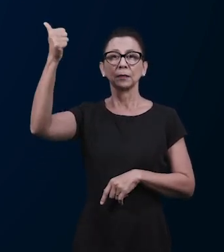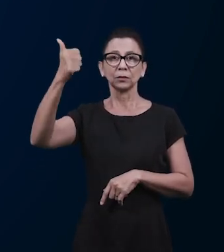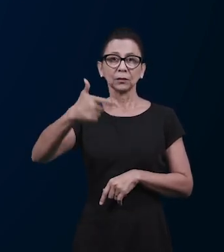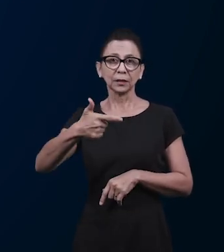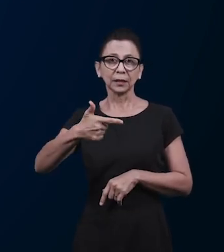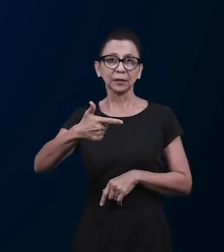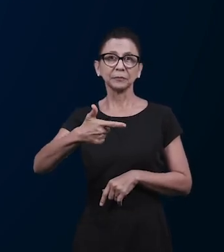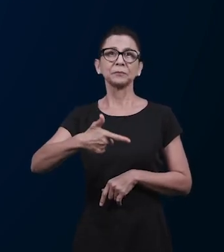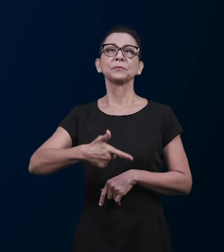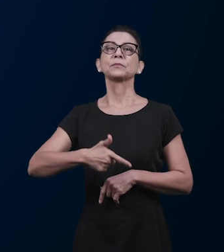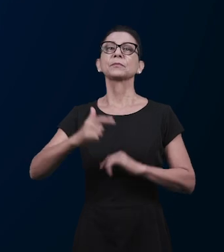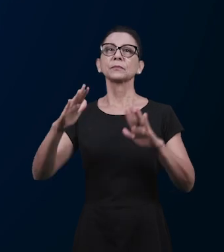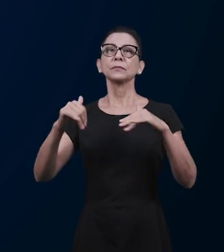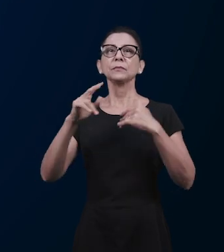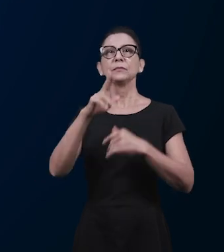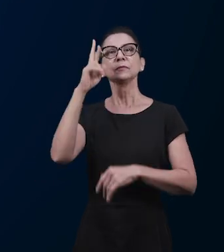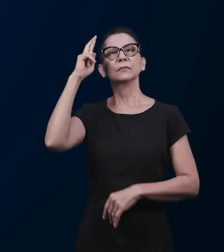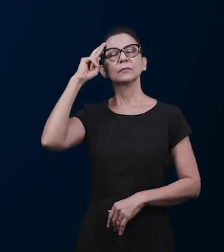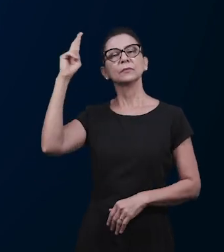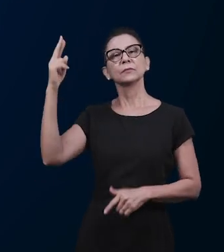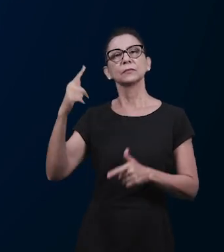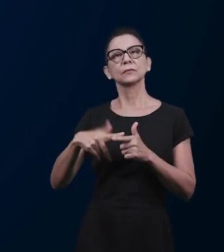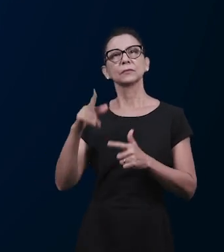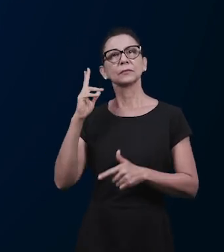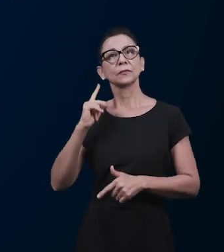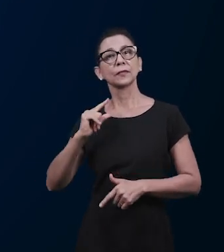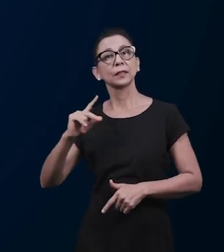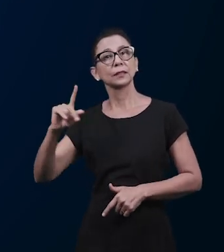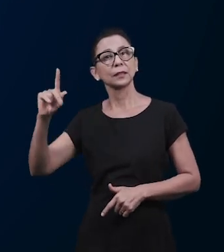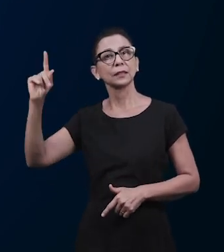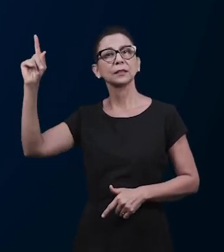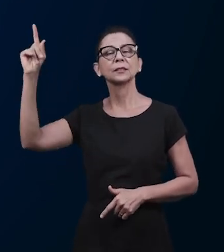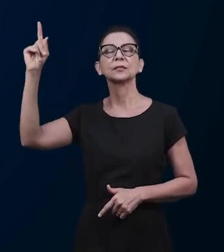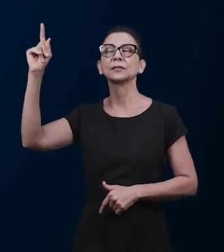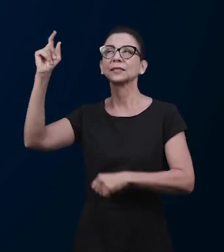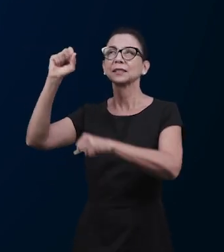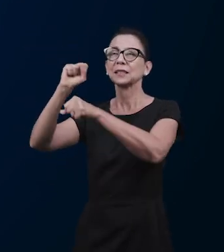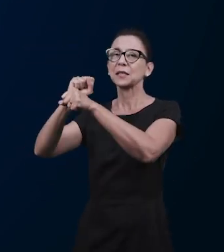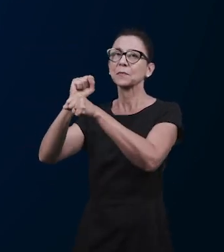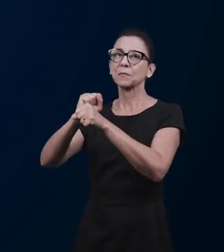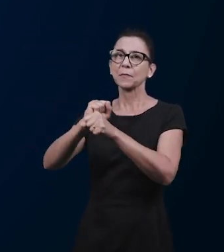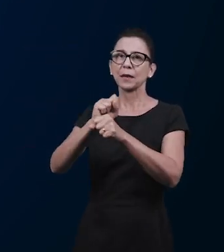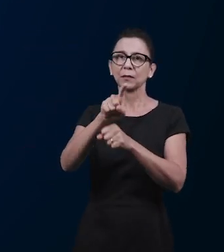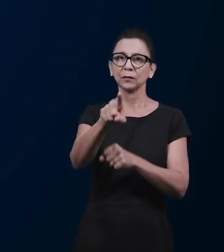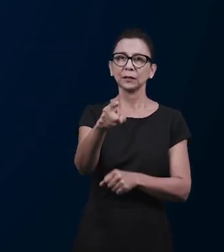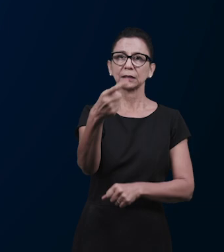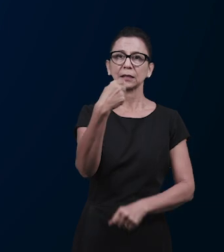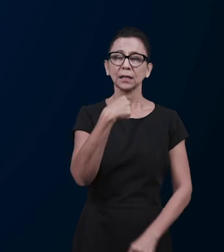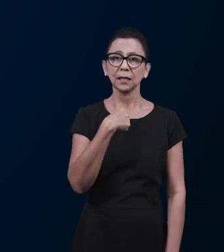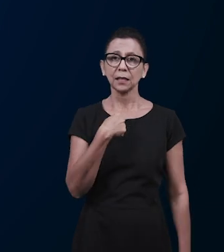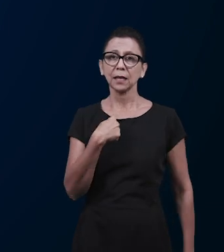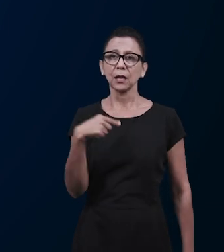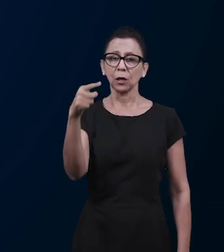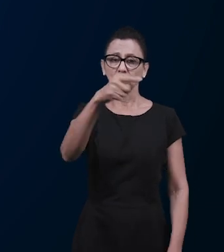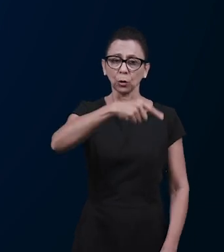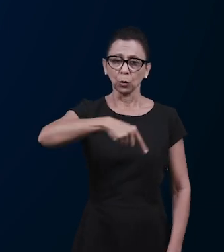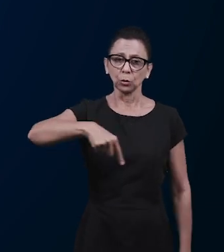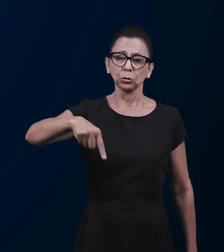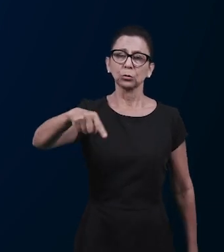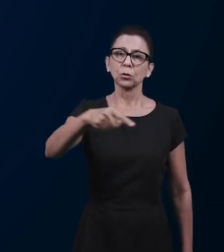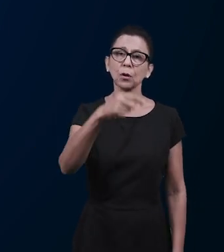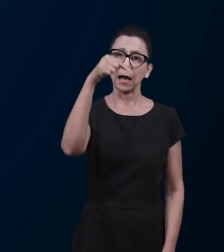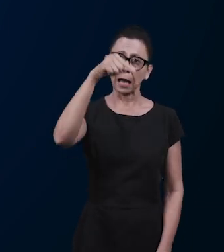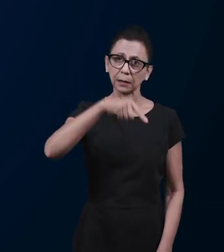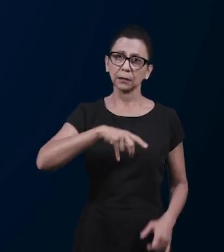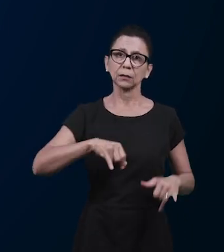Louvado seja o nome do Senhor, porque a eternidade nos espera. Por isso podemos sofrer aqui,